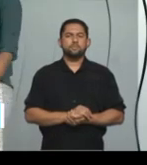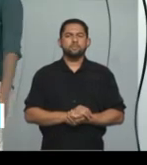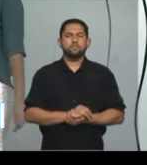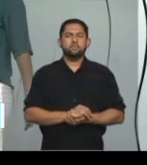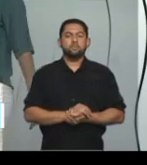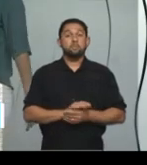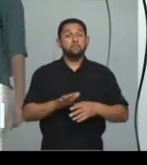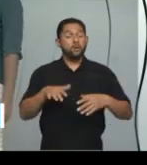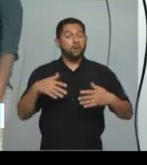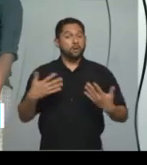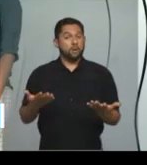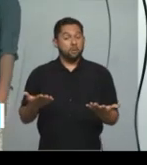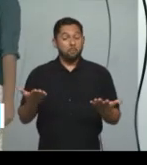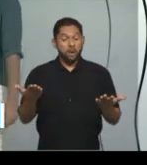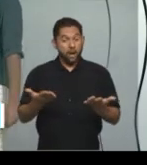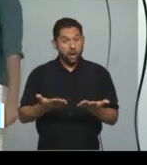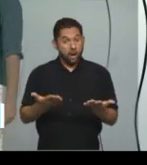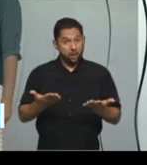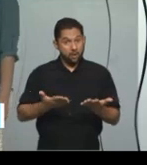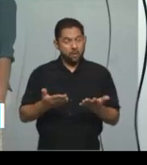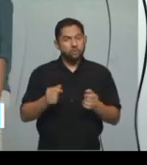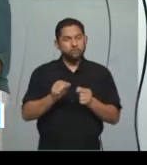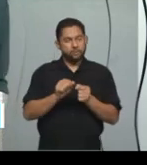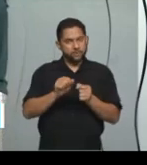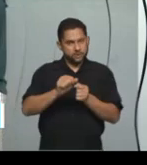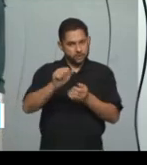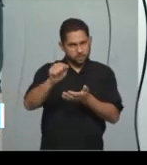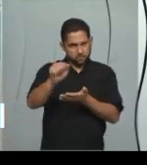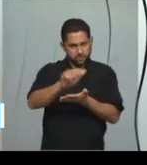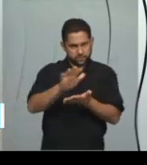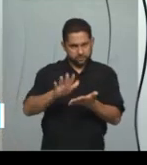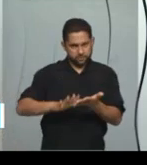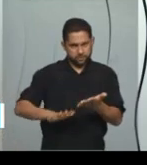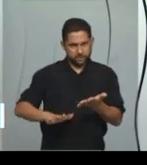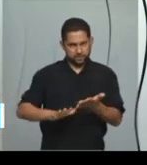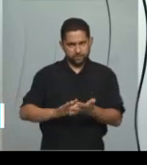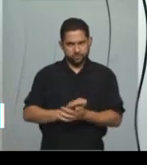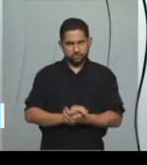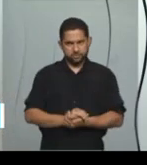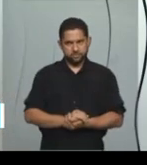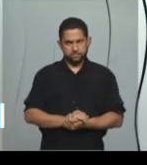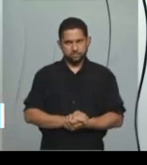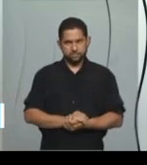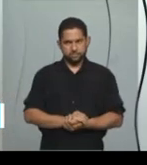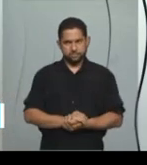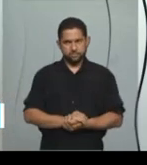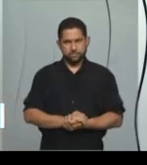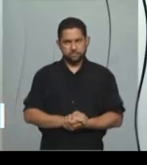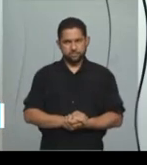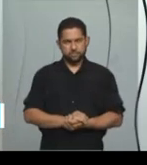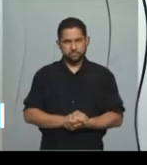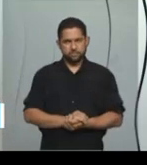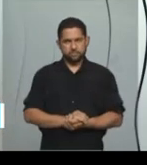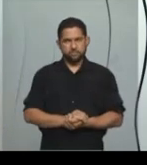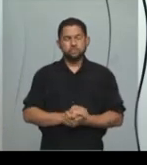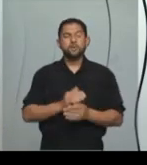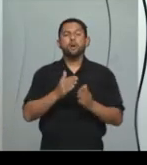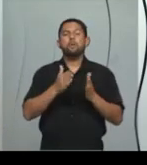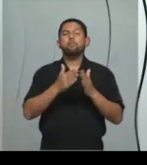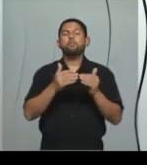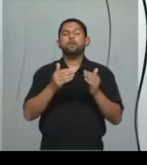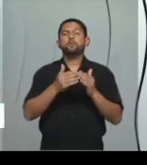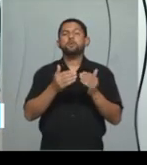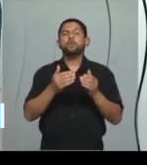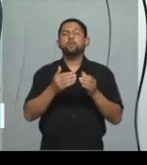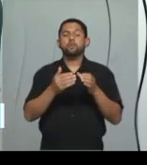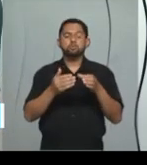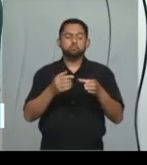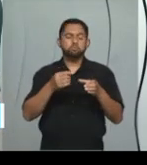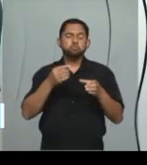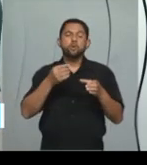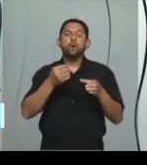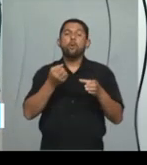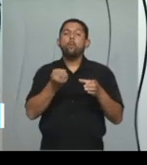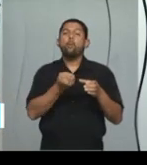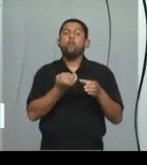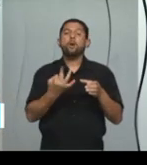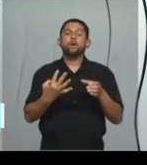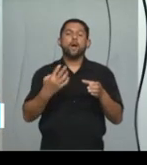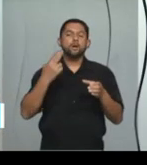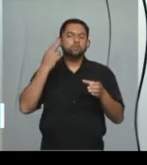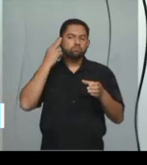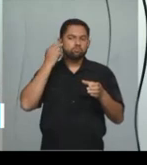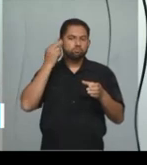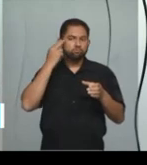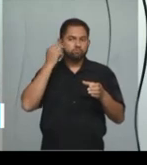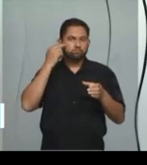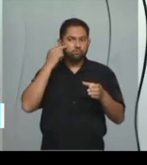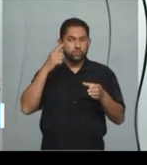Bom, chegamos então a um exercício. Aqui nós temos, ele está pedindo a concentração comum de uma solução onde